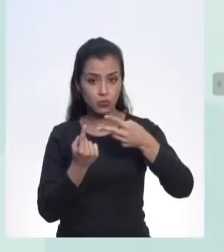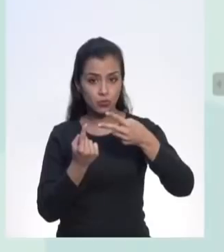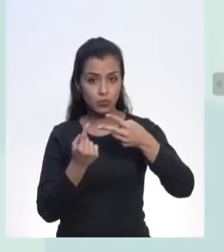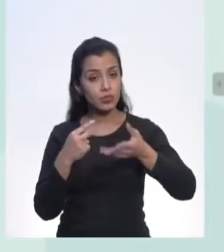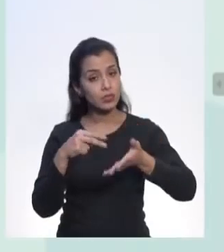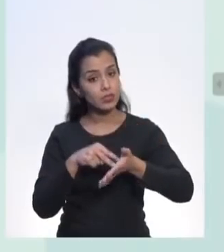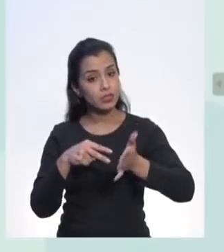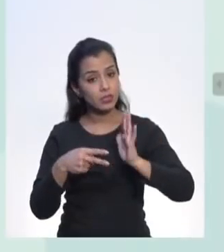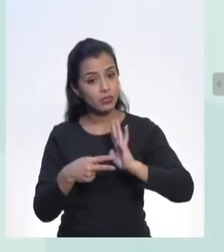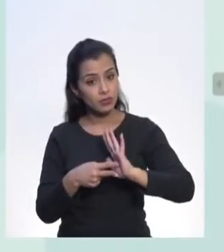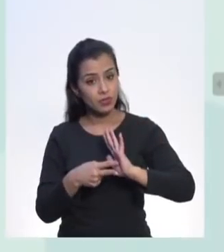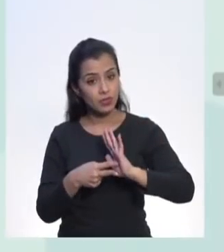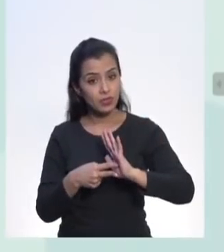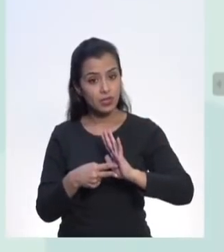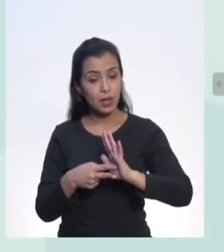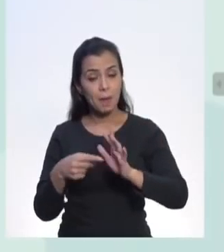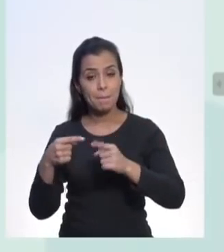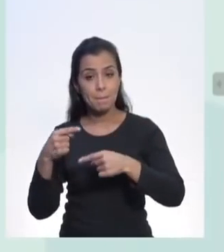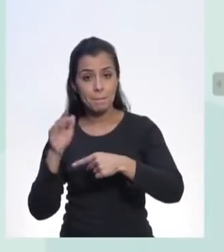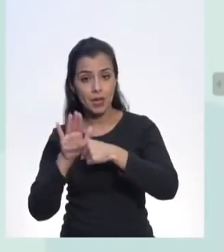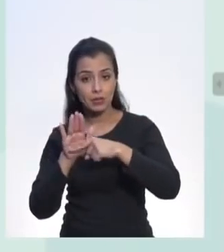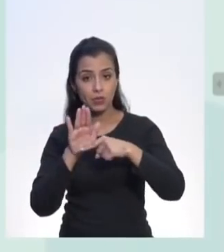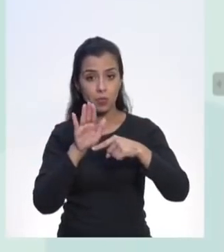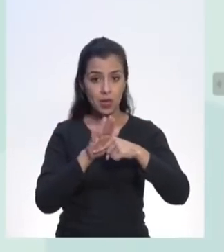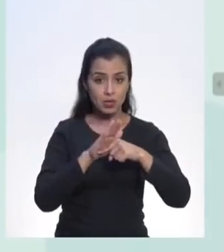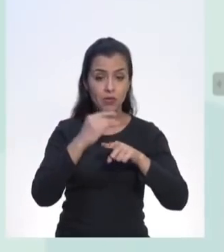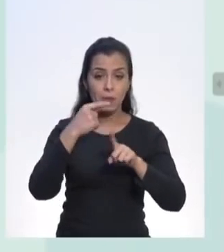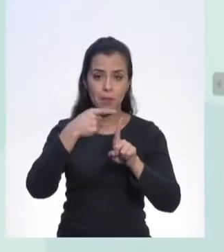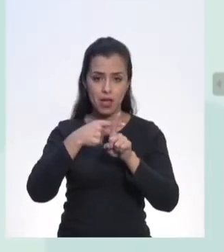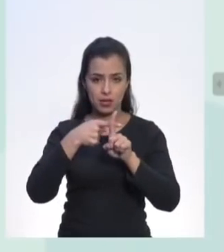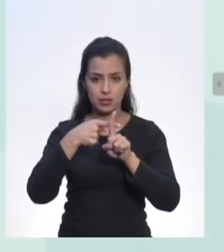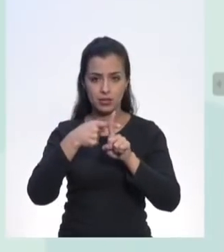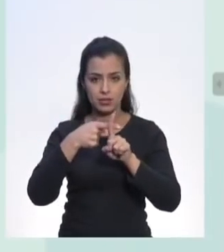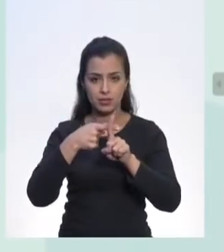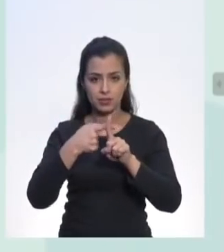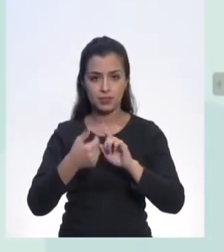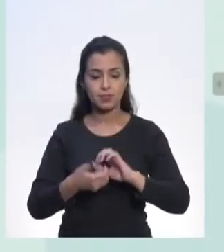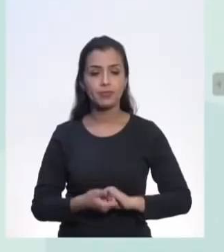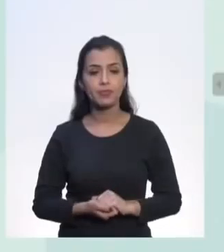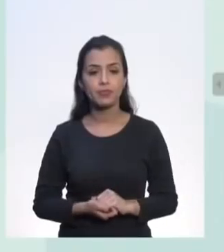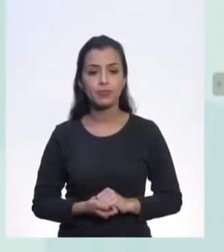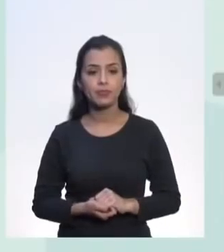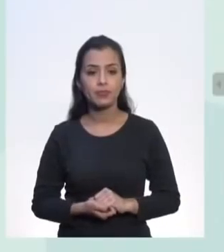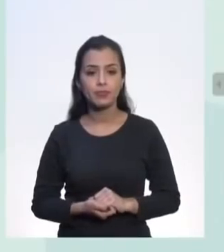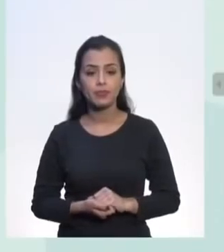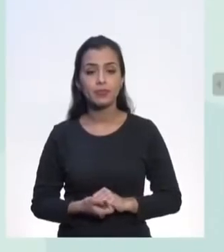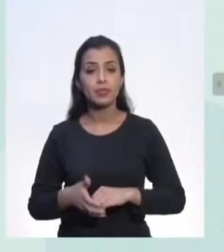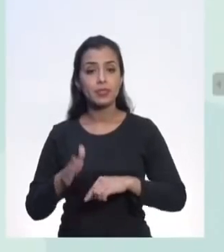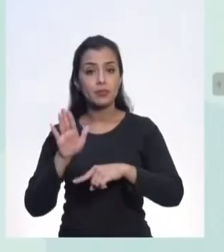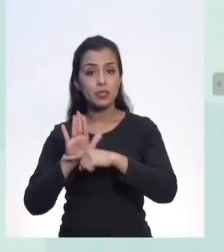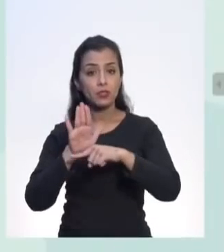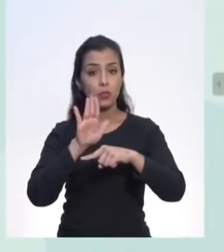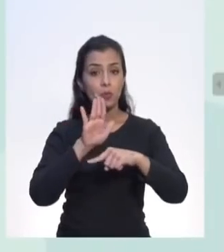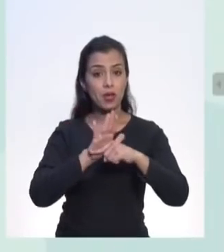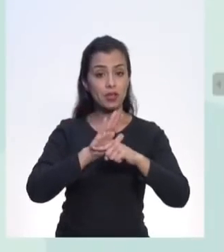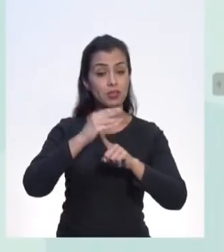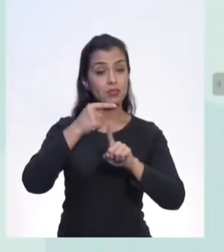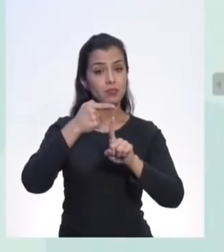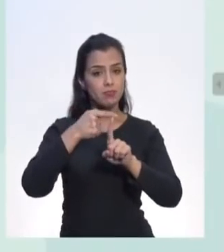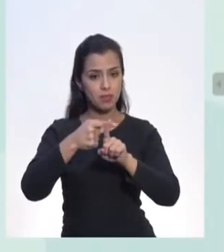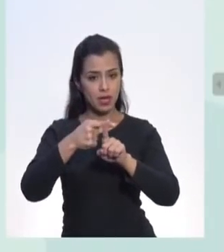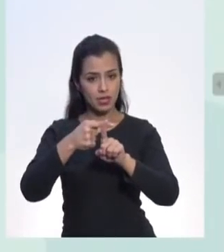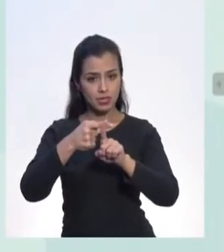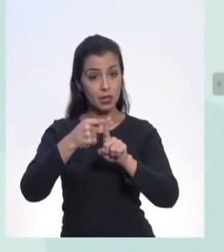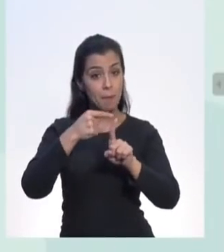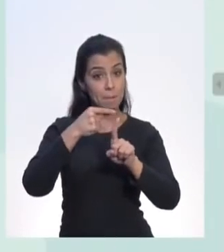com menos, mais 1 vezes 1, 1. Agora, joguinho de sinal. Menos com menos, mais